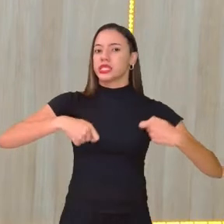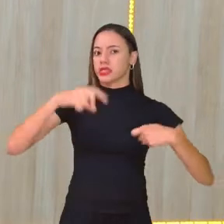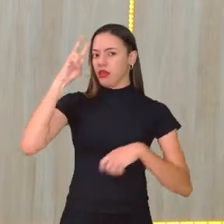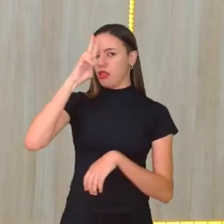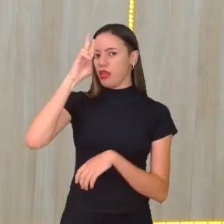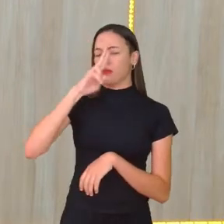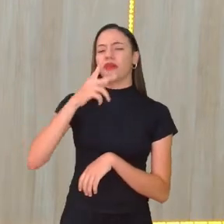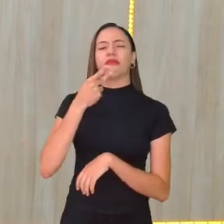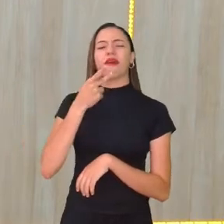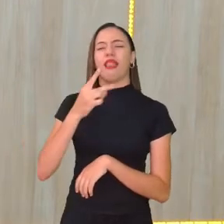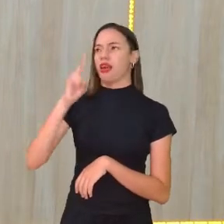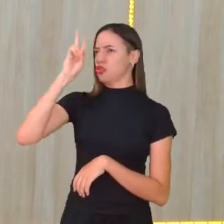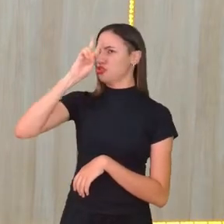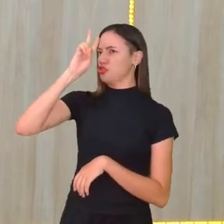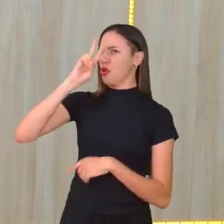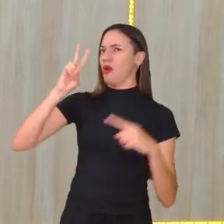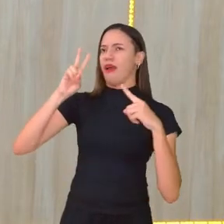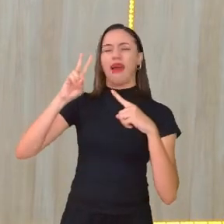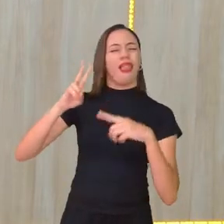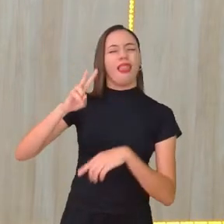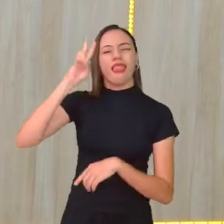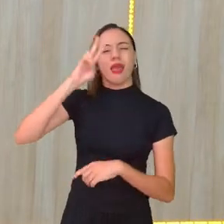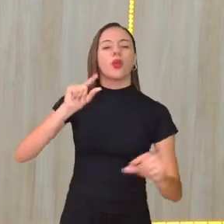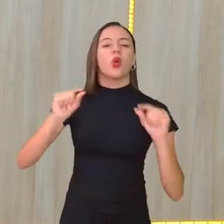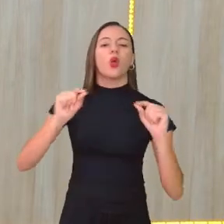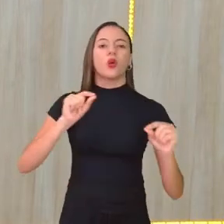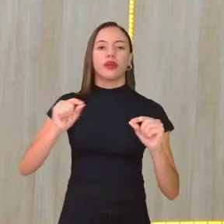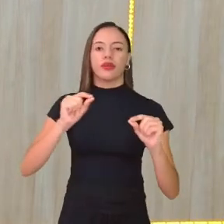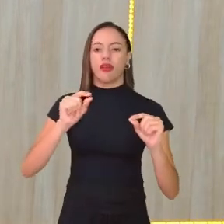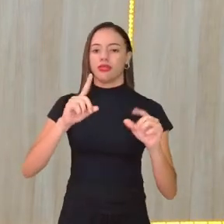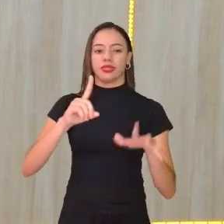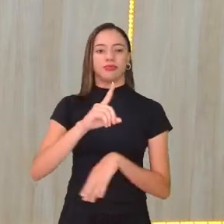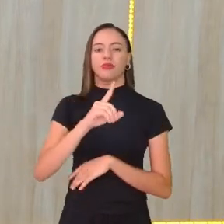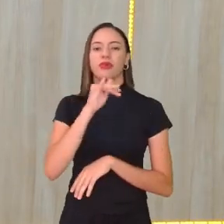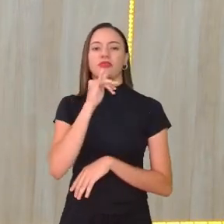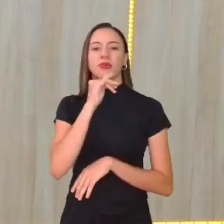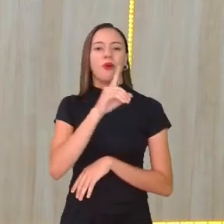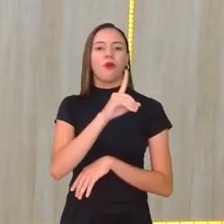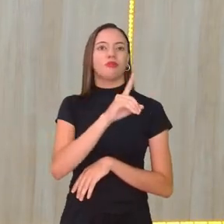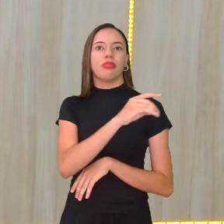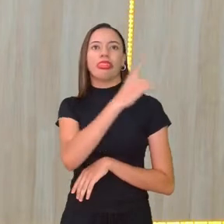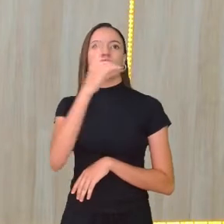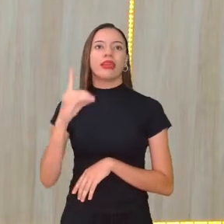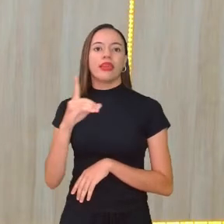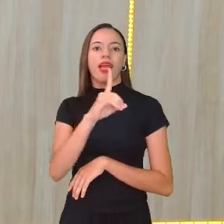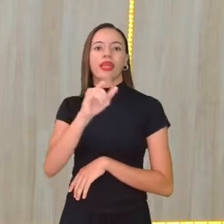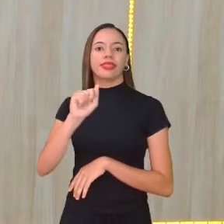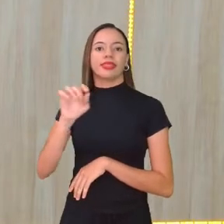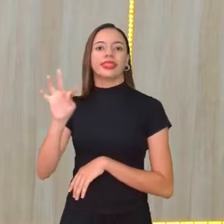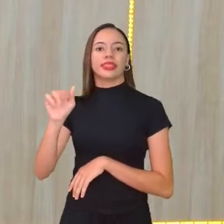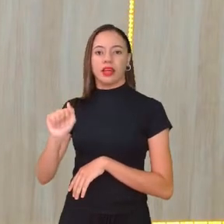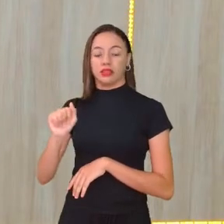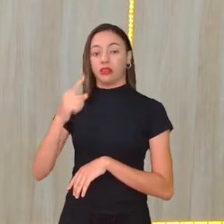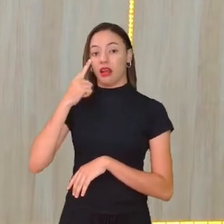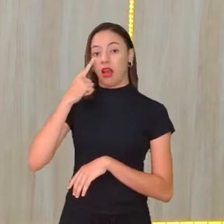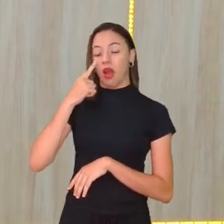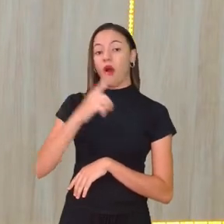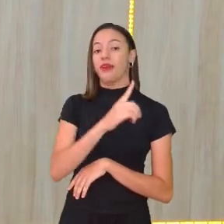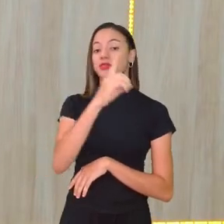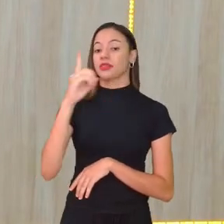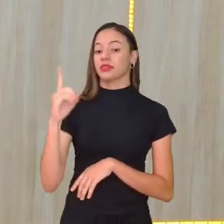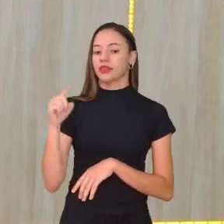história, muitas vezes as pessoas pensam só em datas. Então, vamos falar em data hoje? Vamos falar em data. Lembrando que essa data é para ser